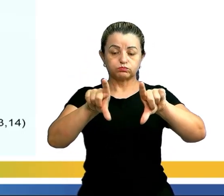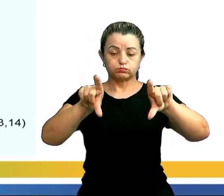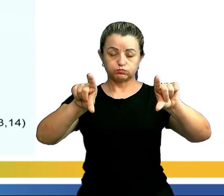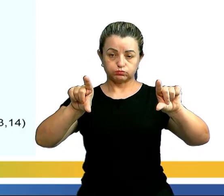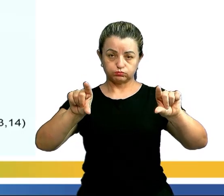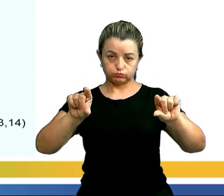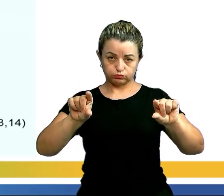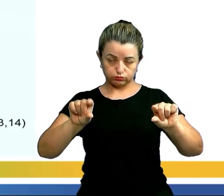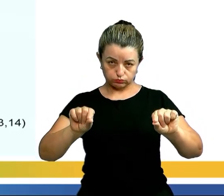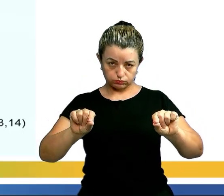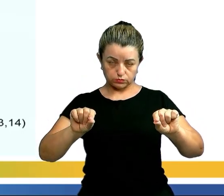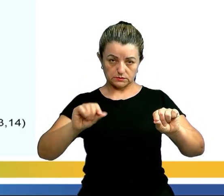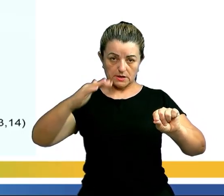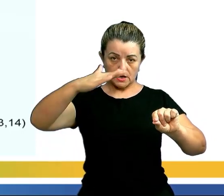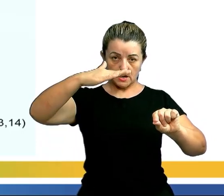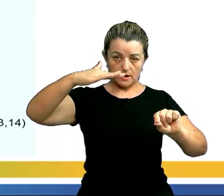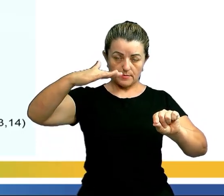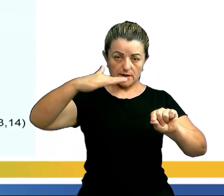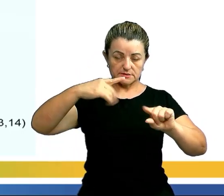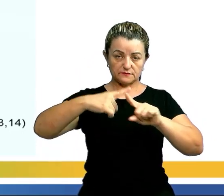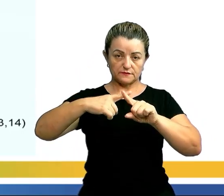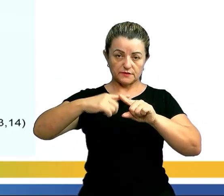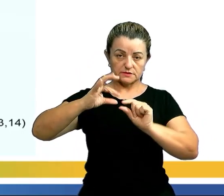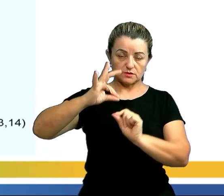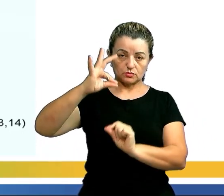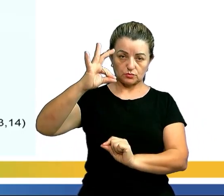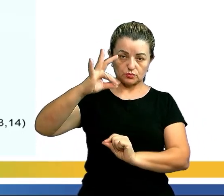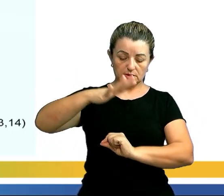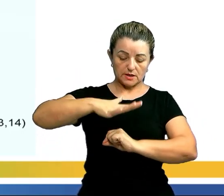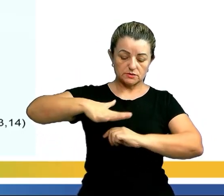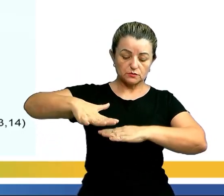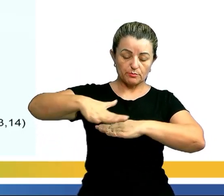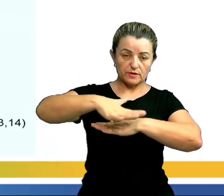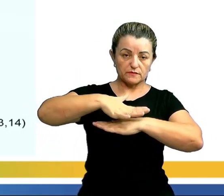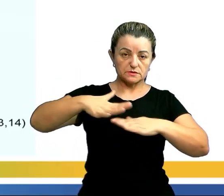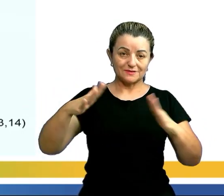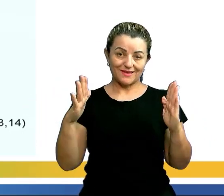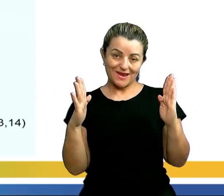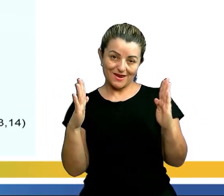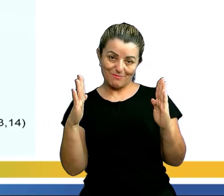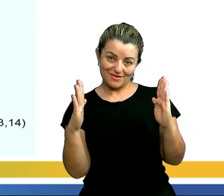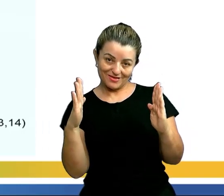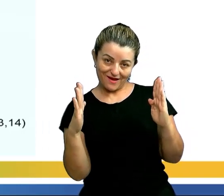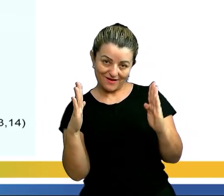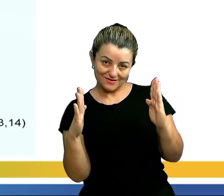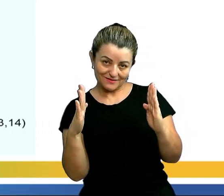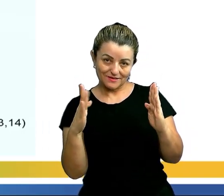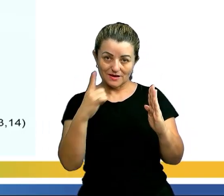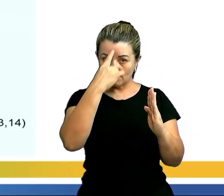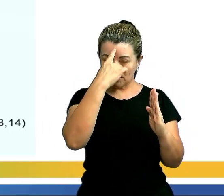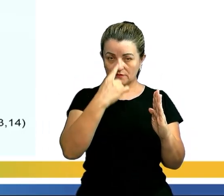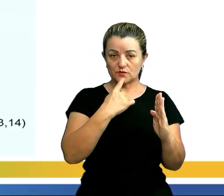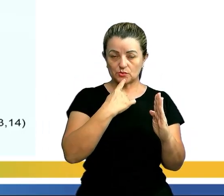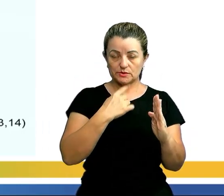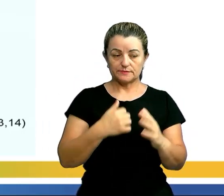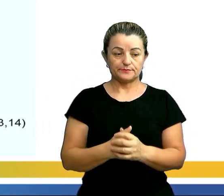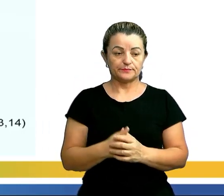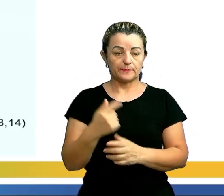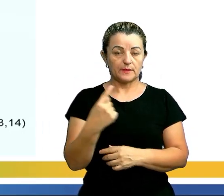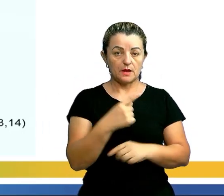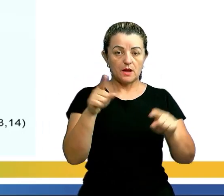vezes a altura. Quando a gente fala de área, pessoal, é a superfície ocupada delimitada pela figura plana, tá ok? O